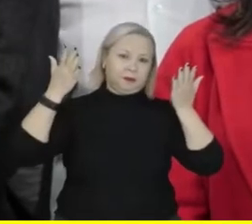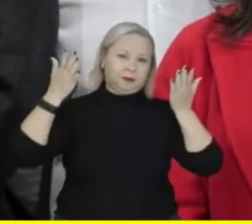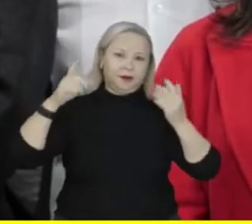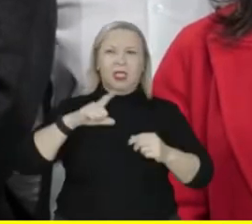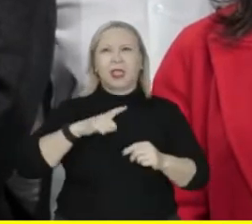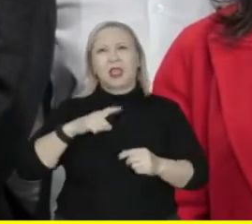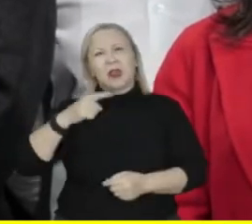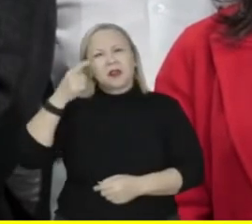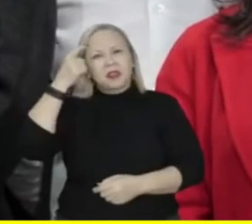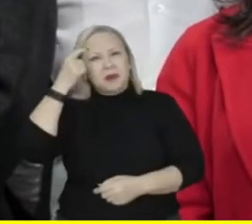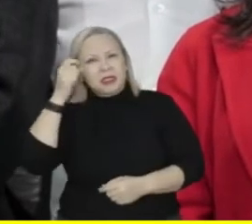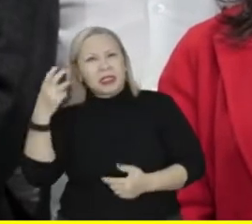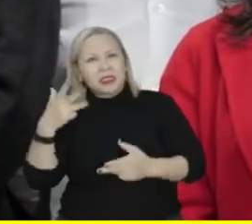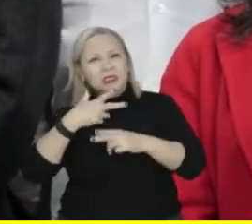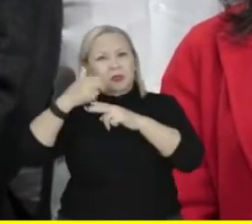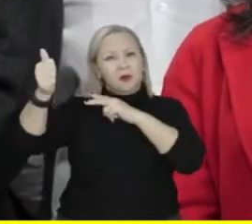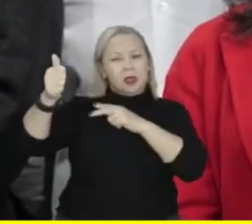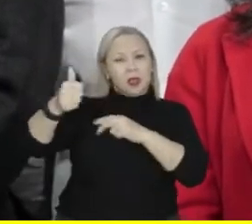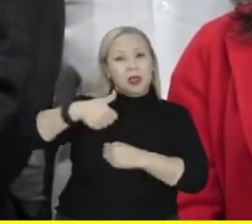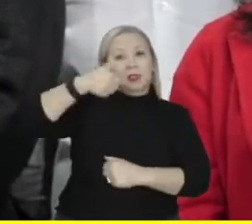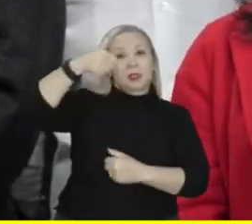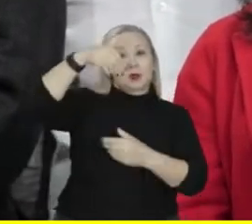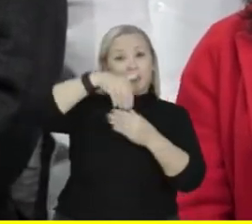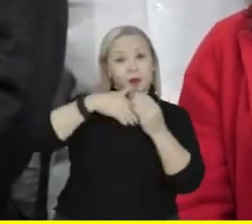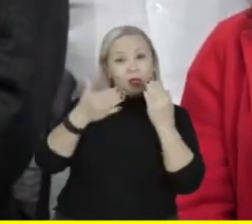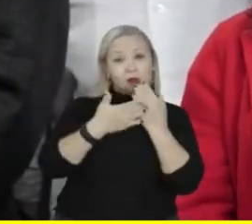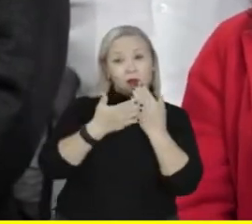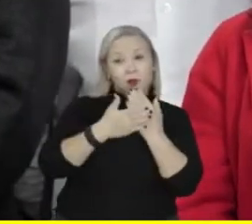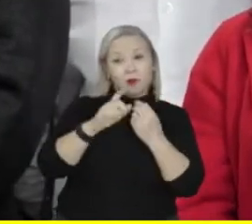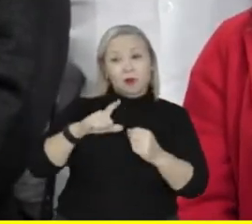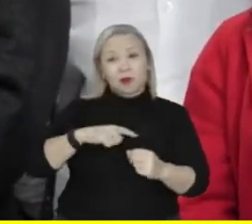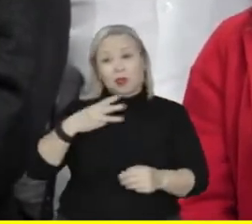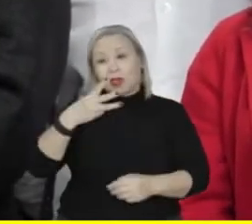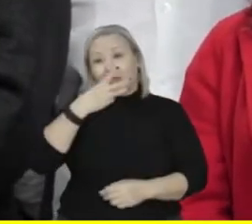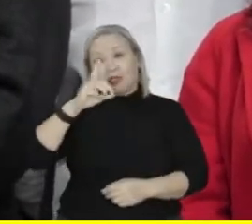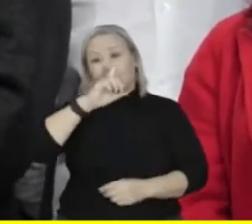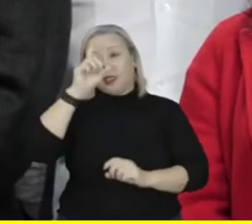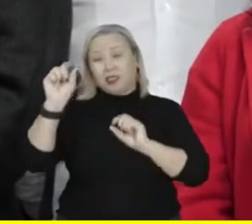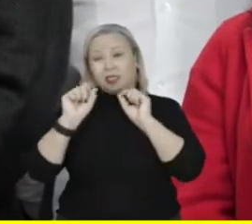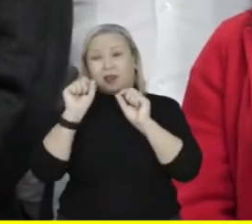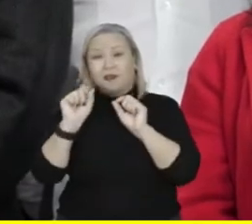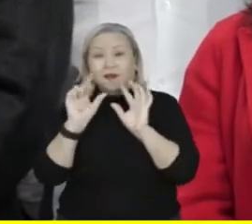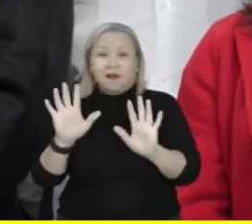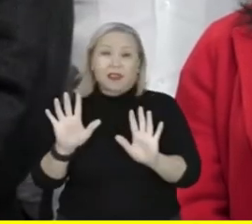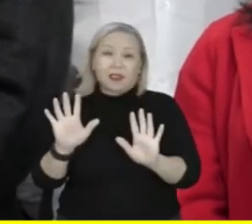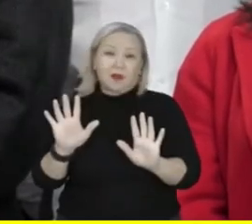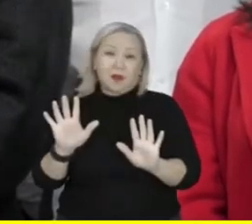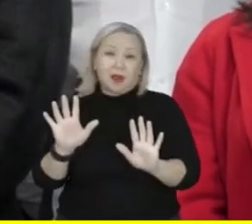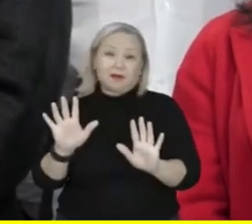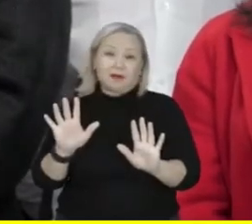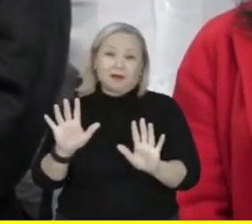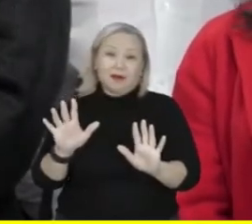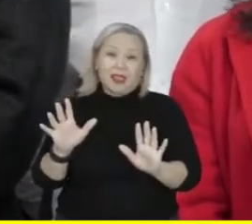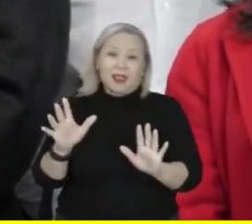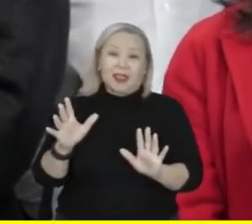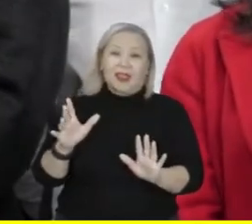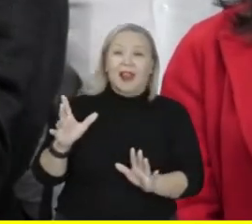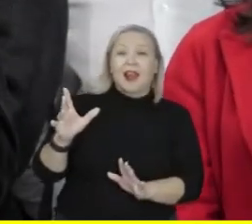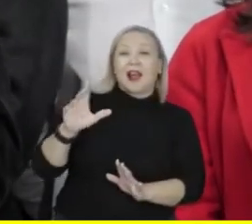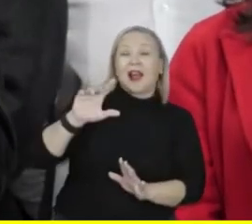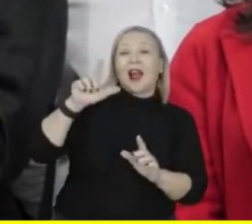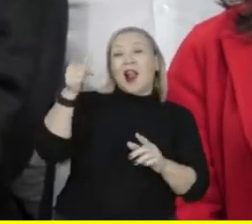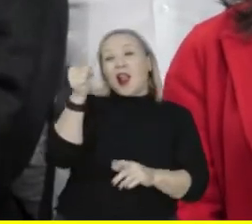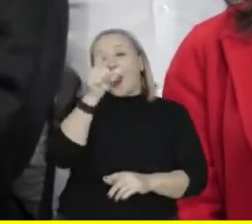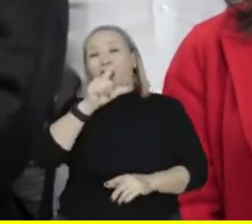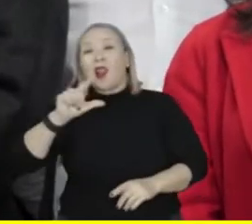se eu ganhasse no primeiro turno eu ia tirar uns três dias fazer uma pequena lua de mel mas é